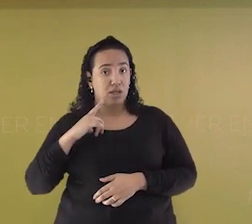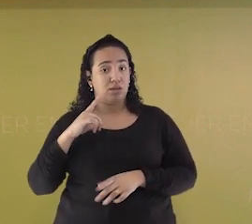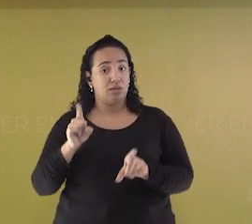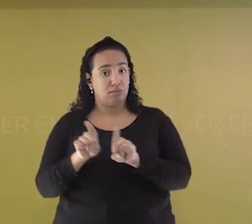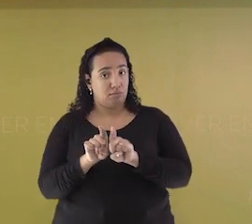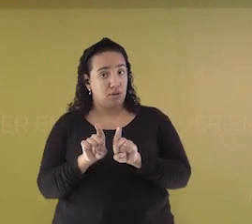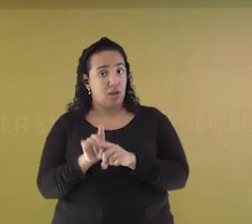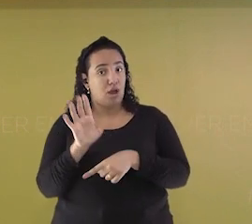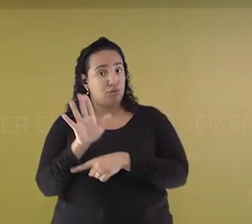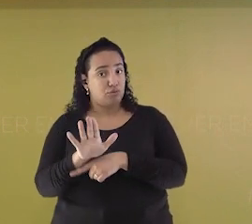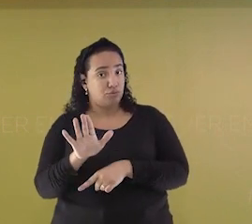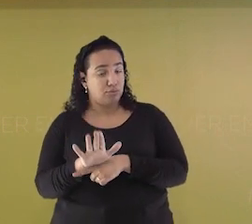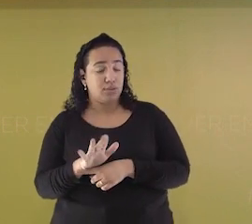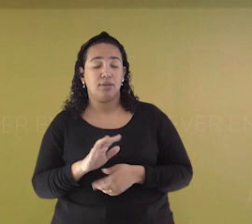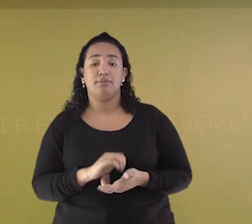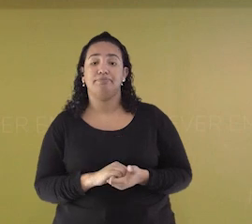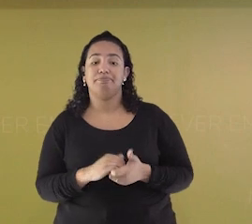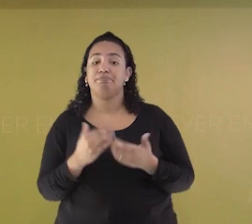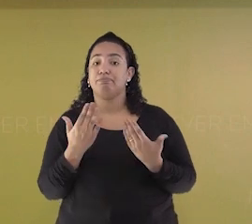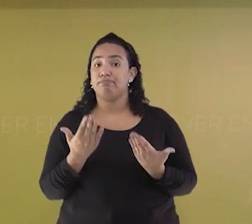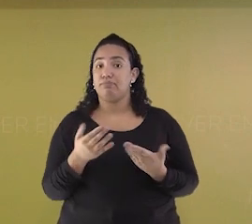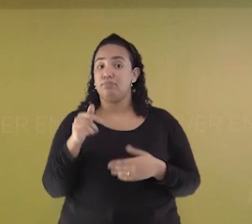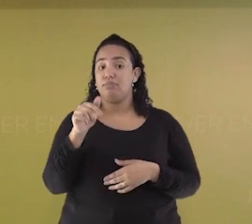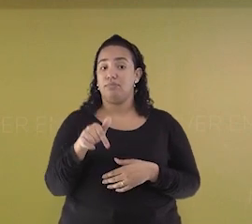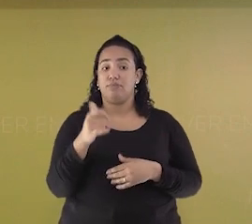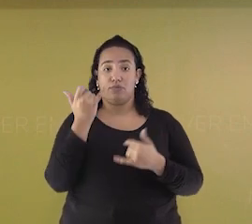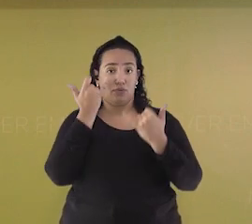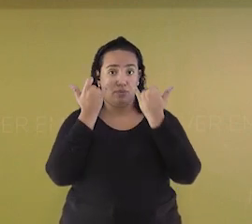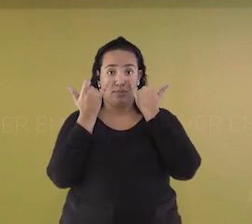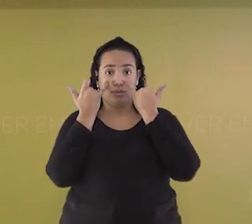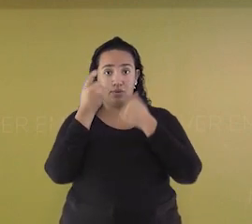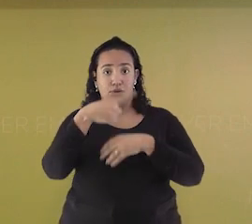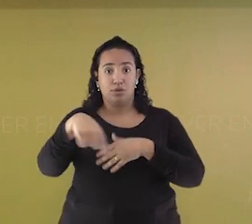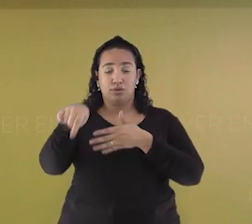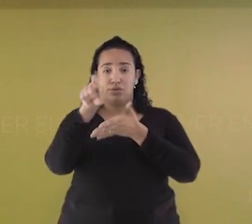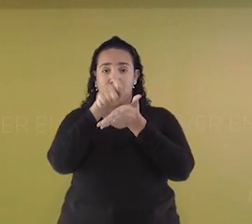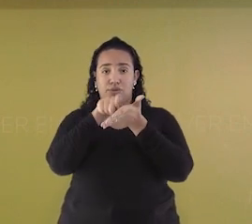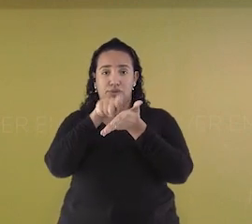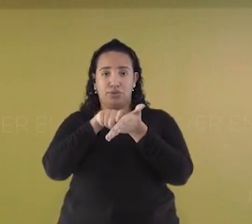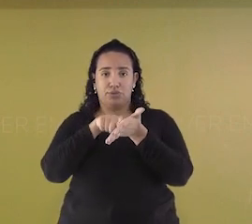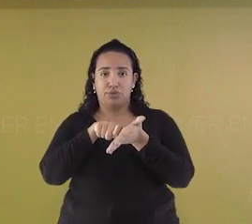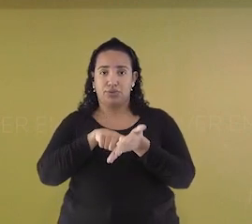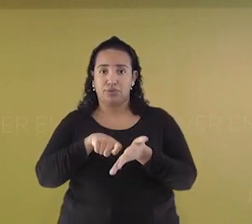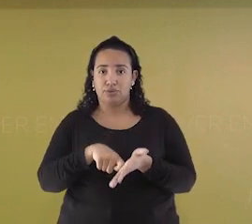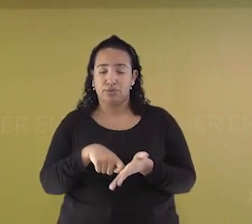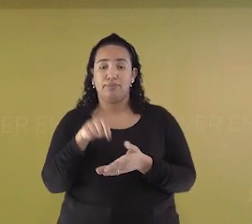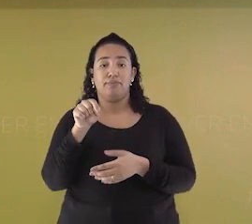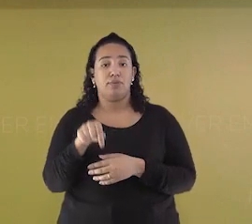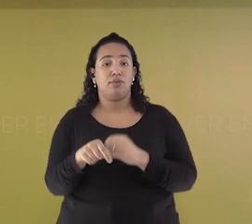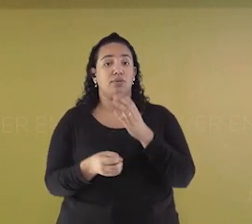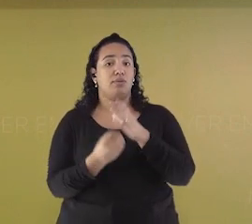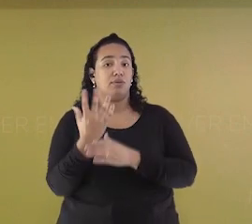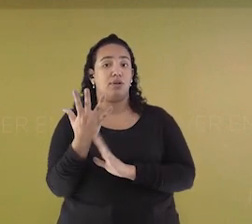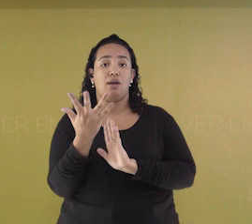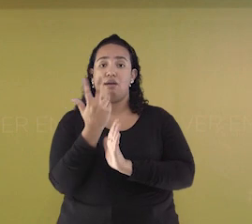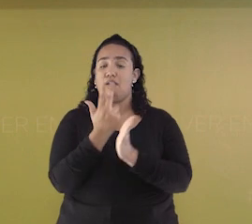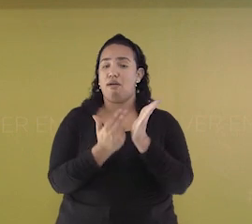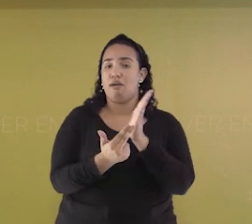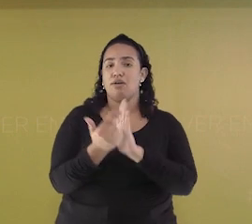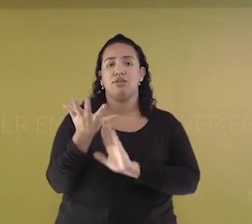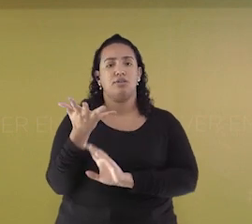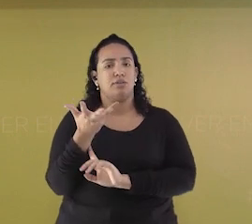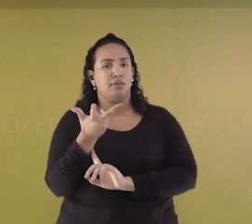e eletrodomésticos. Você vai anotar esses contatos e criar uma arte, um desenho bem